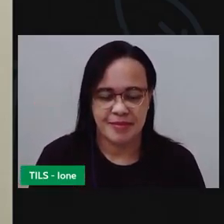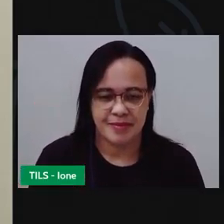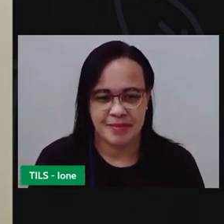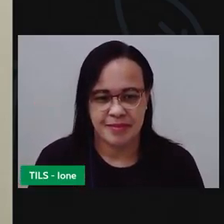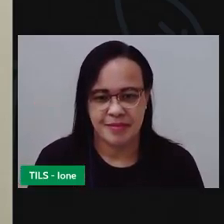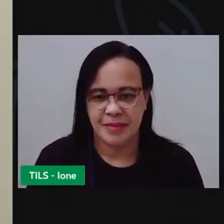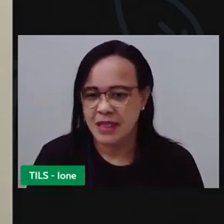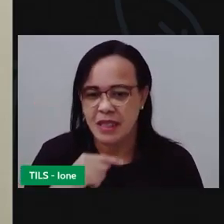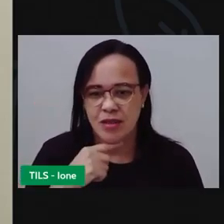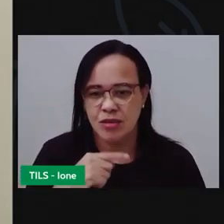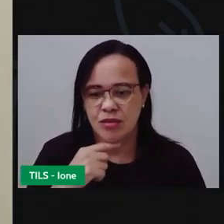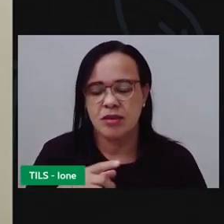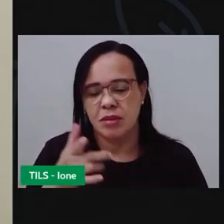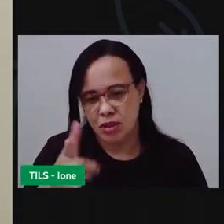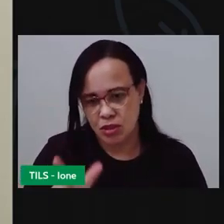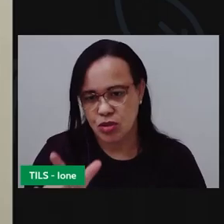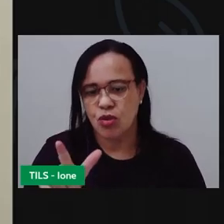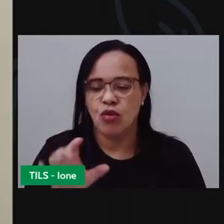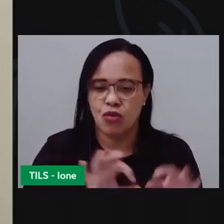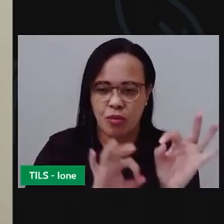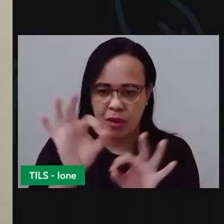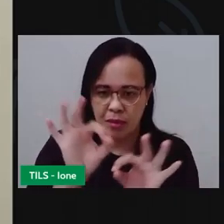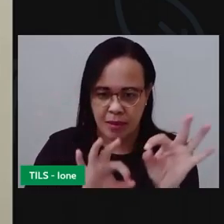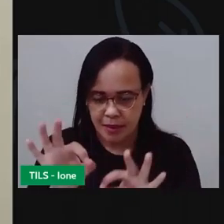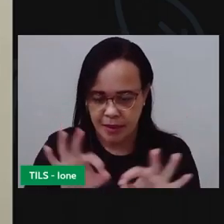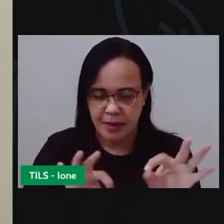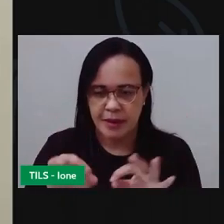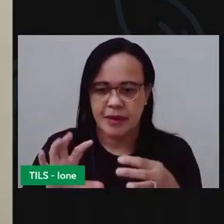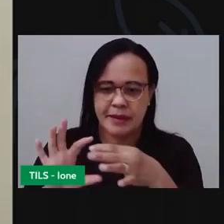quando a gente estava fazendo a união